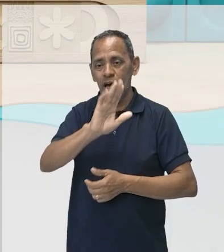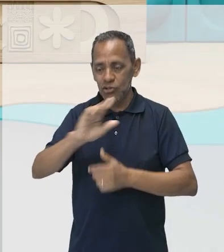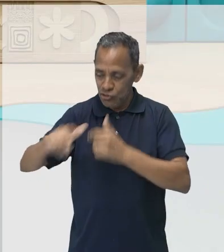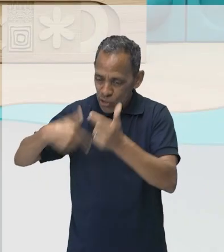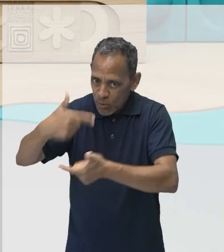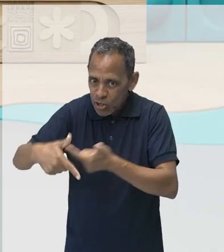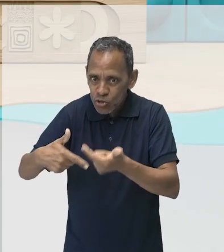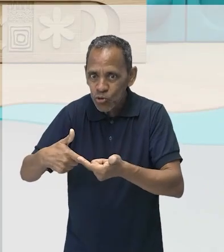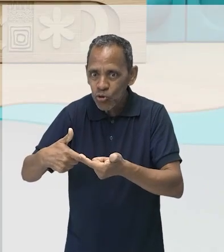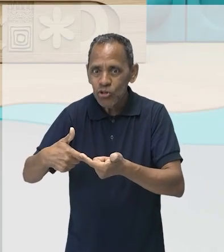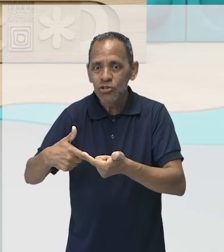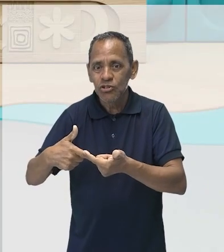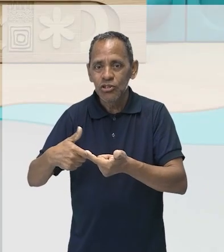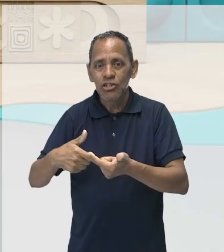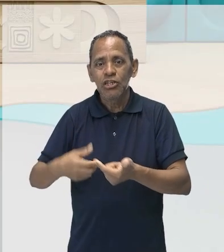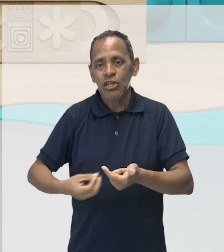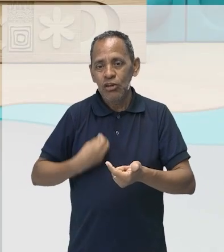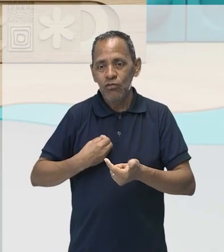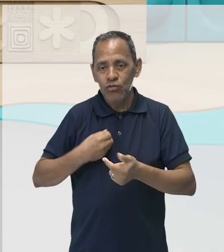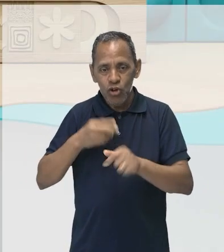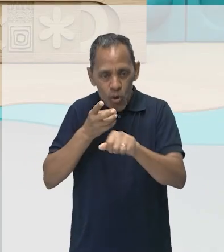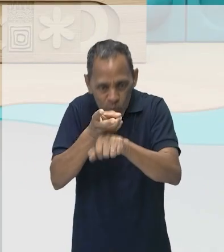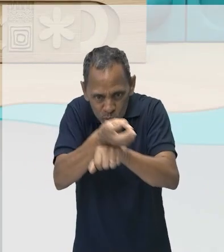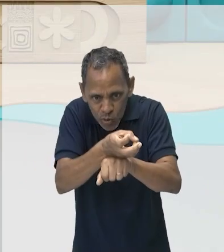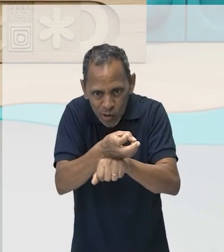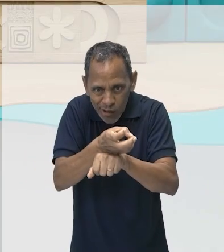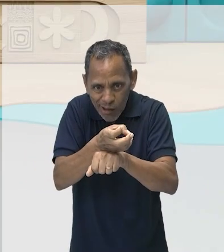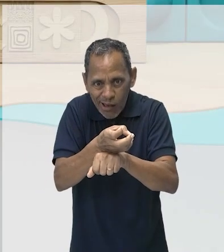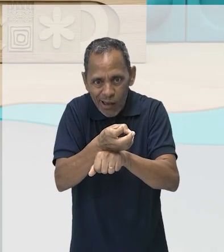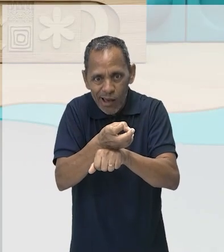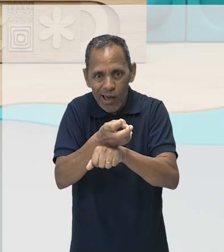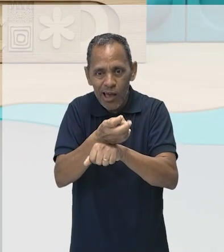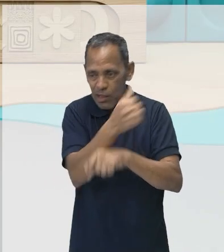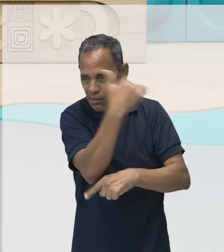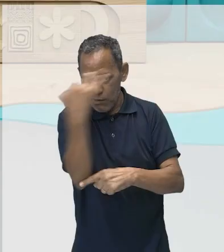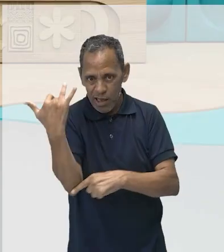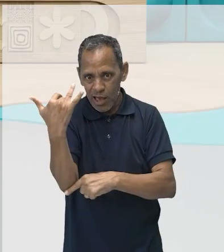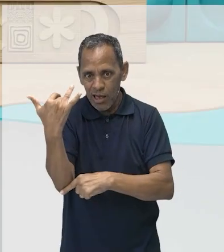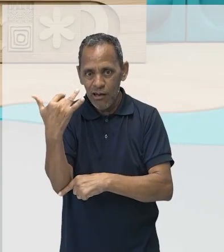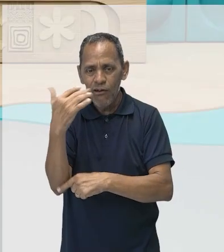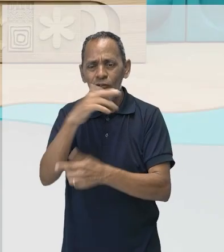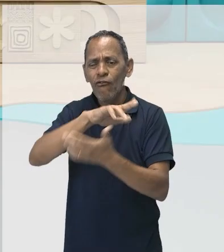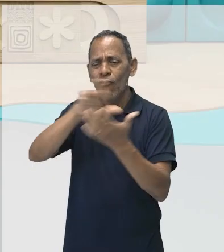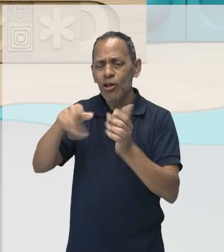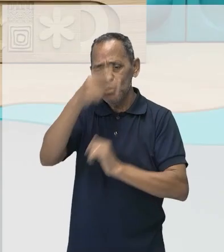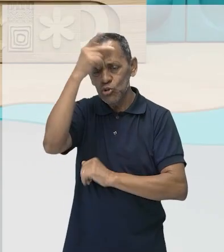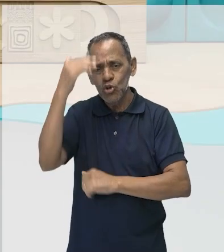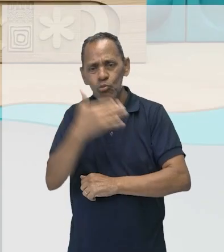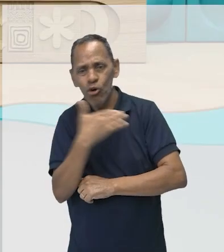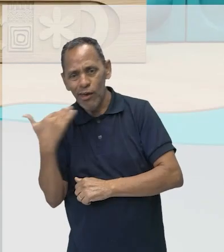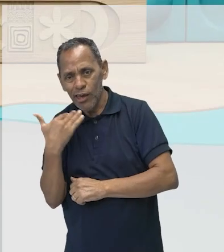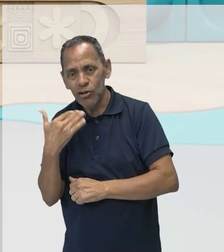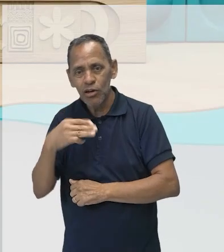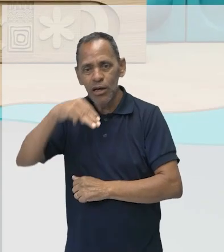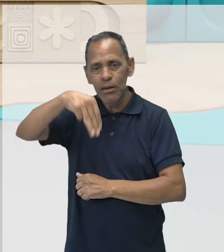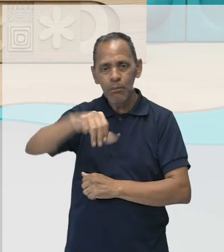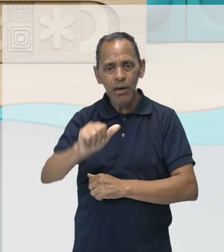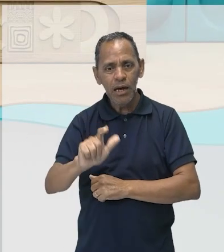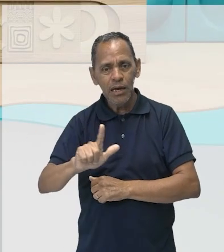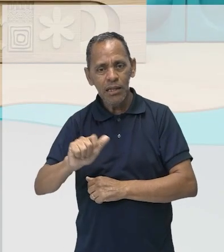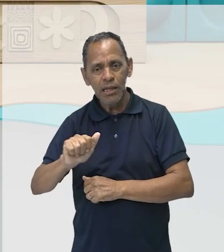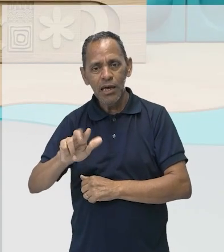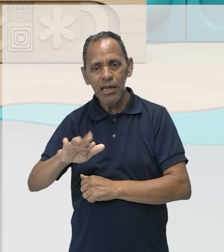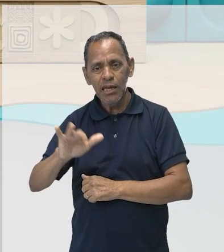os seringueiros, os nordestinos que vieram para a exploração da borracha, muitos morreram de malária no